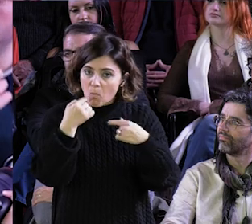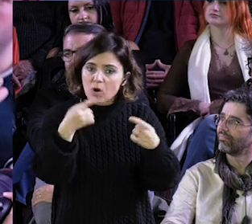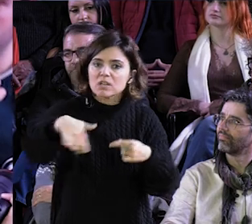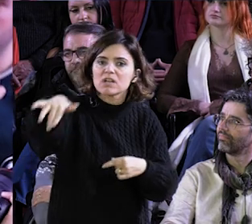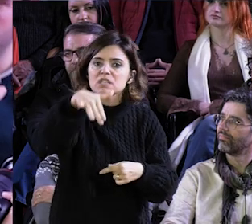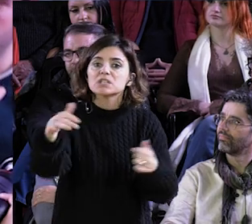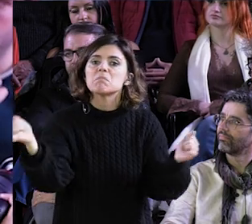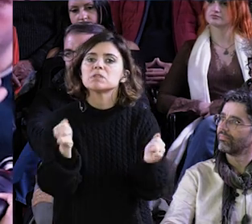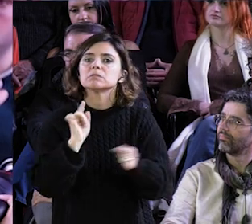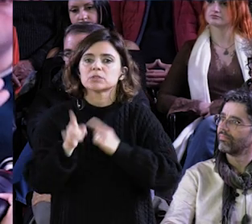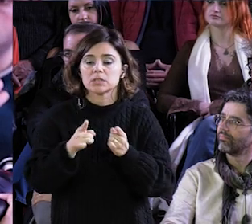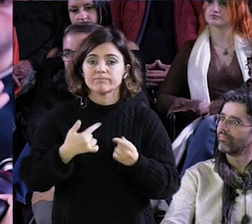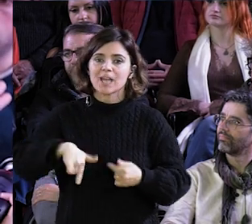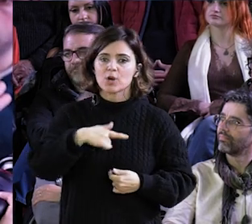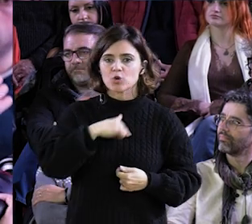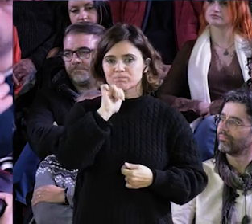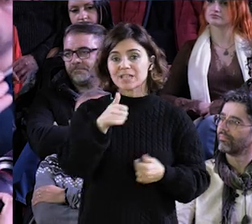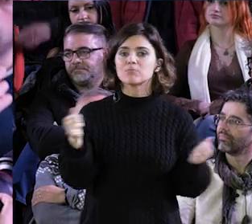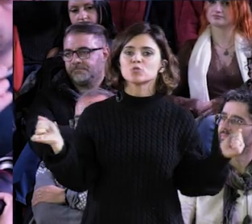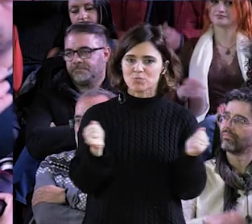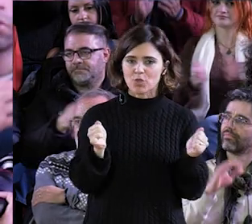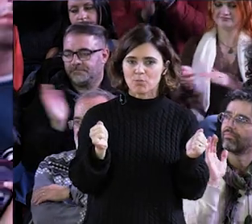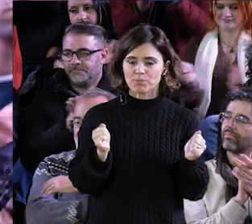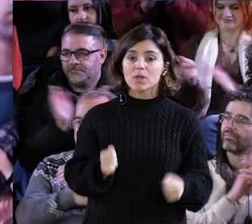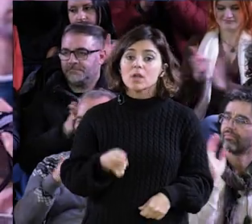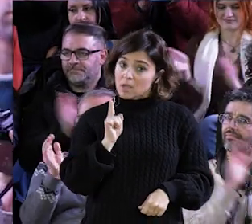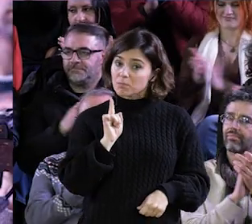é de que nós não tenhamos medo. E por isso...